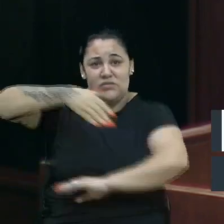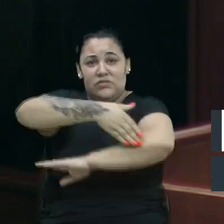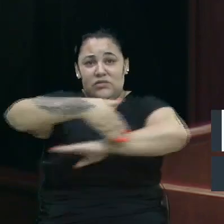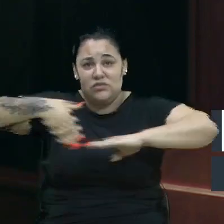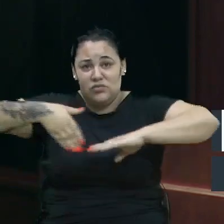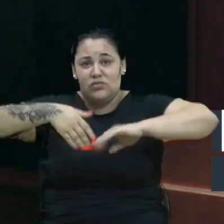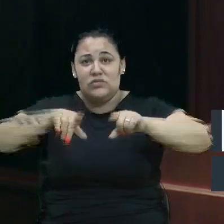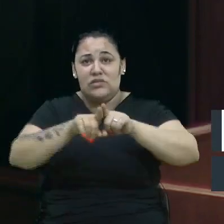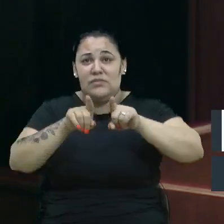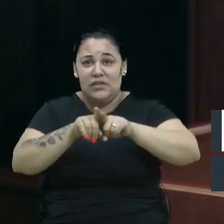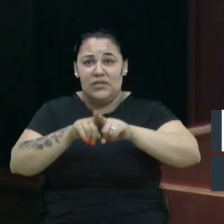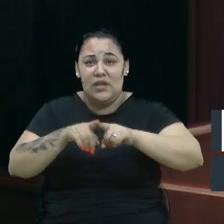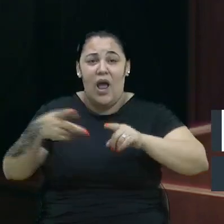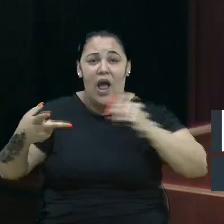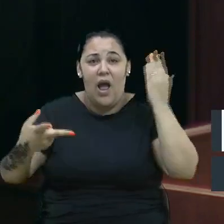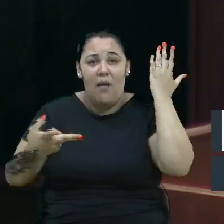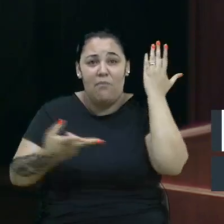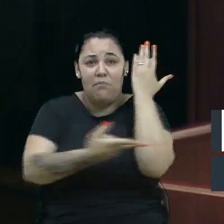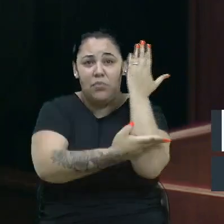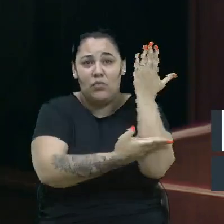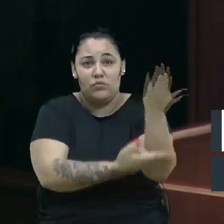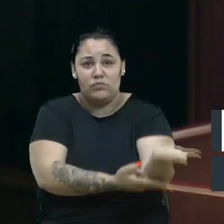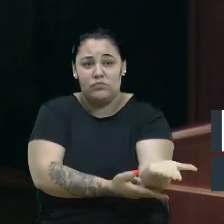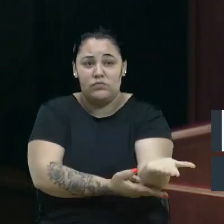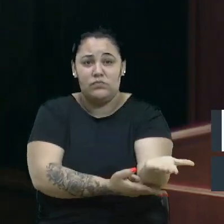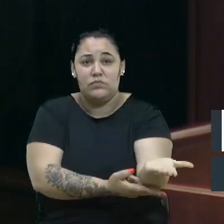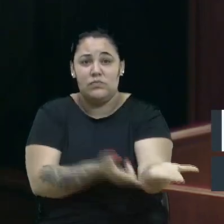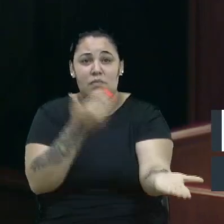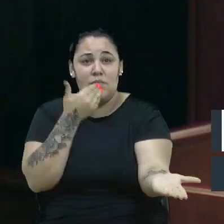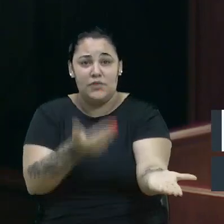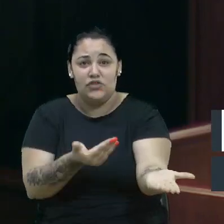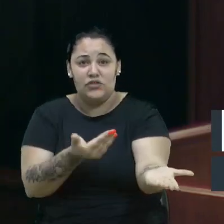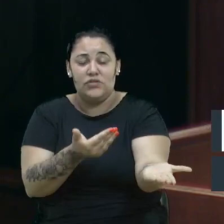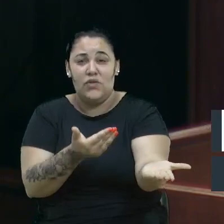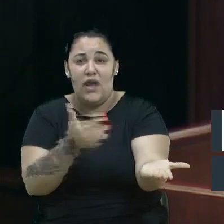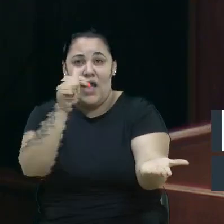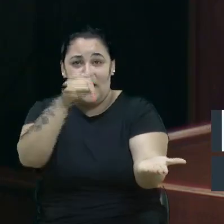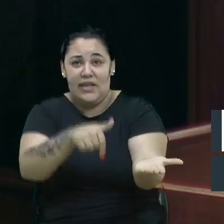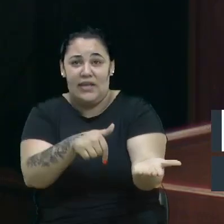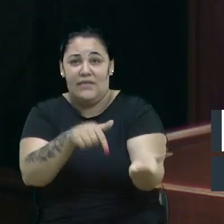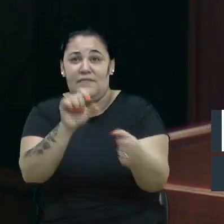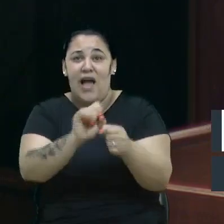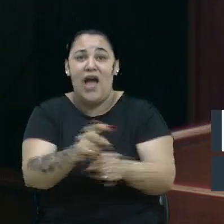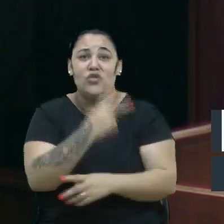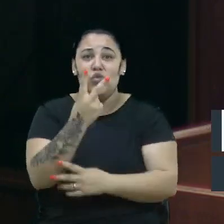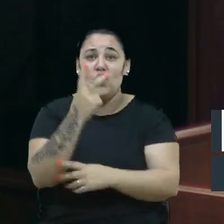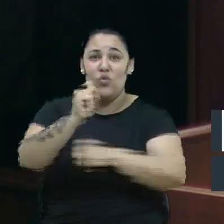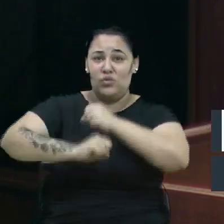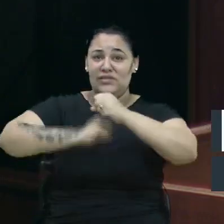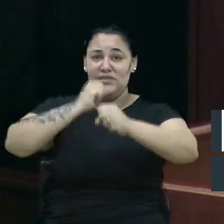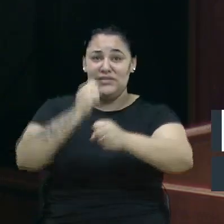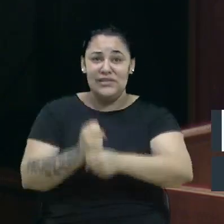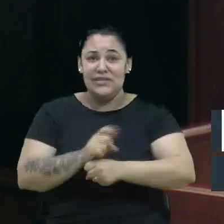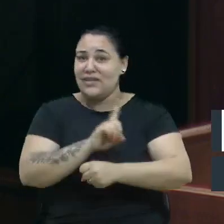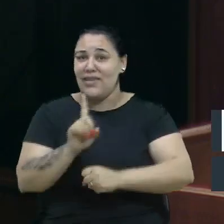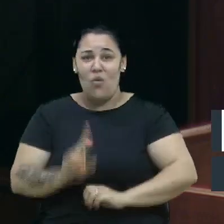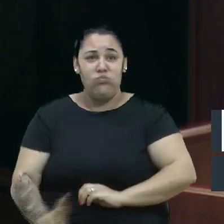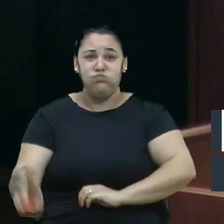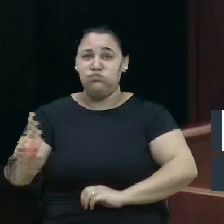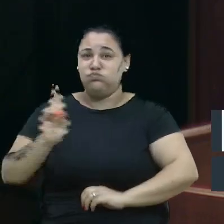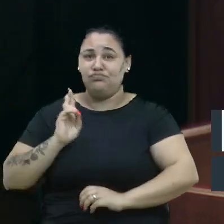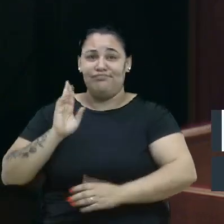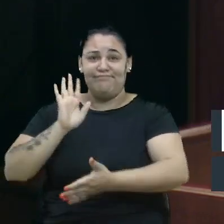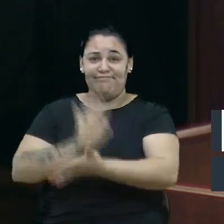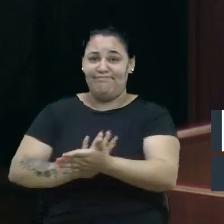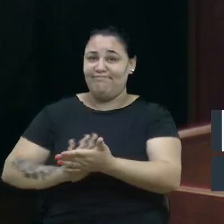das podas das árvores, que são solicitadas às vezes 2 anos e sequer são respondidas